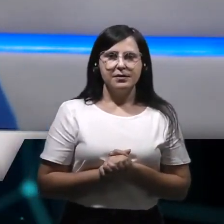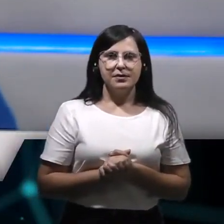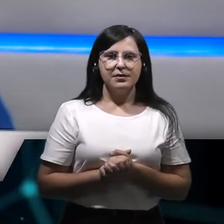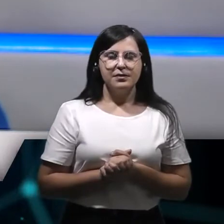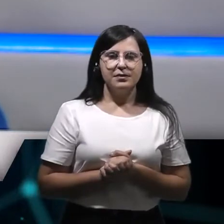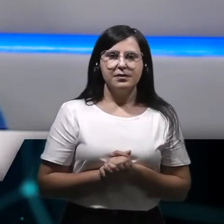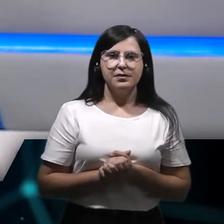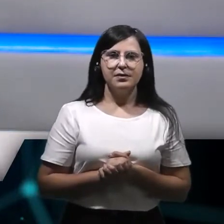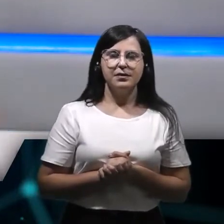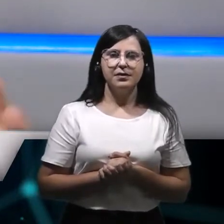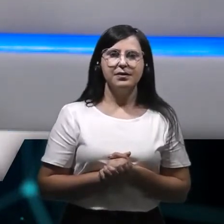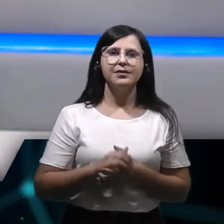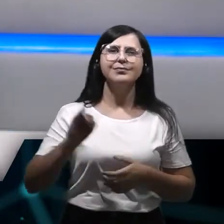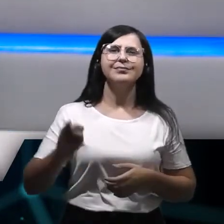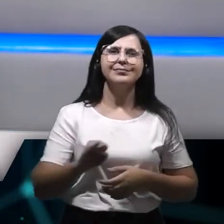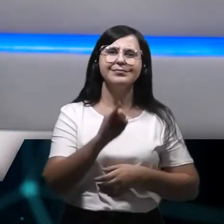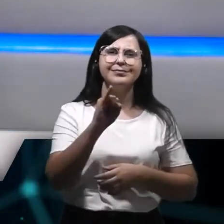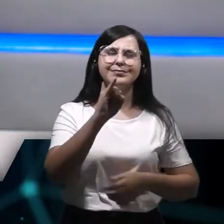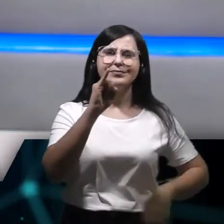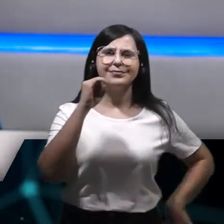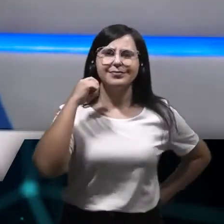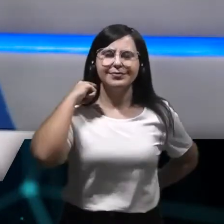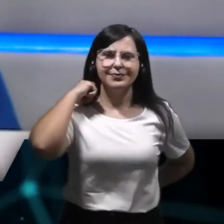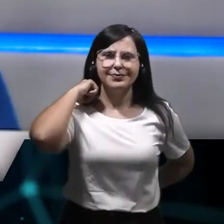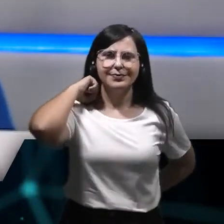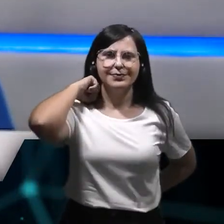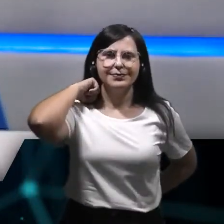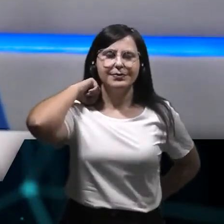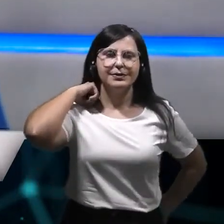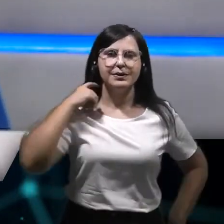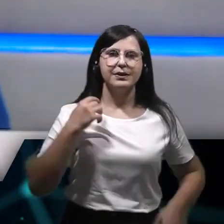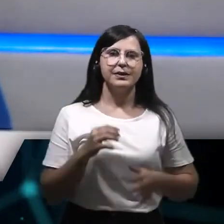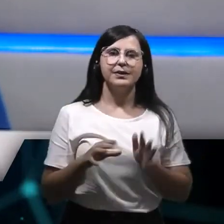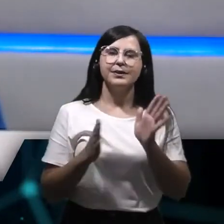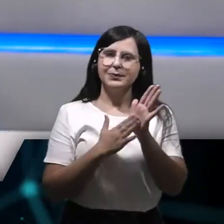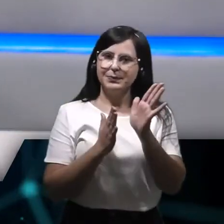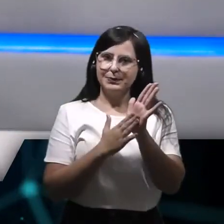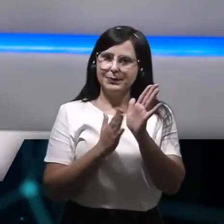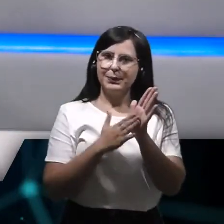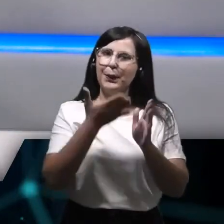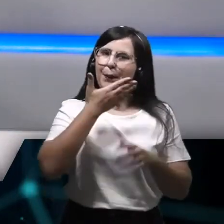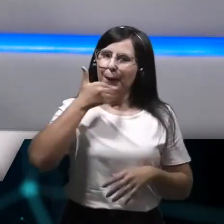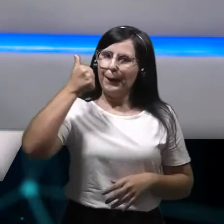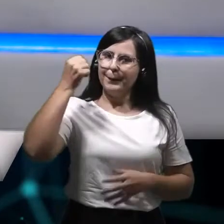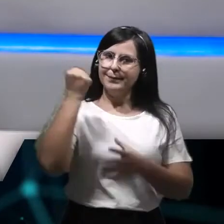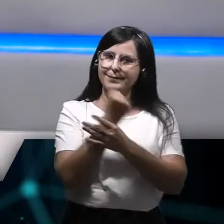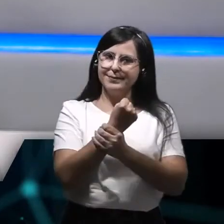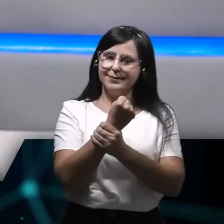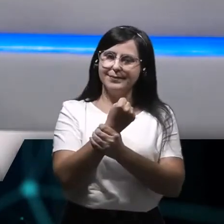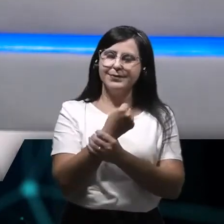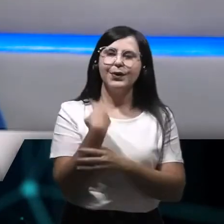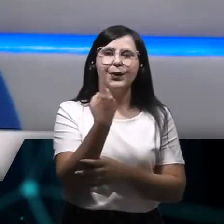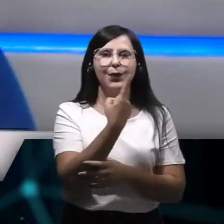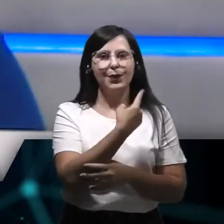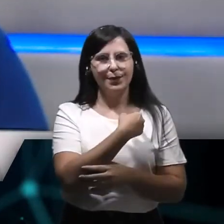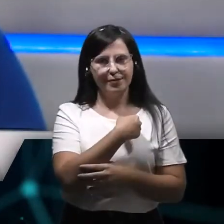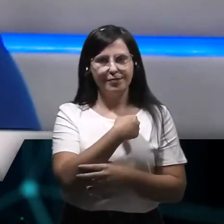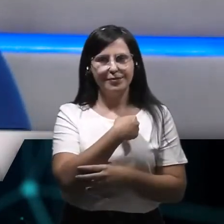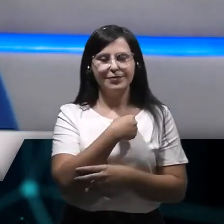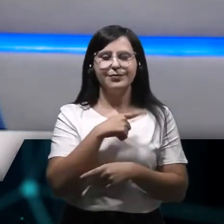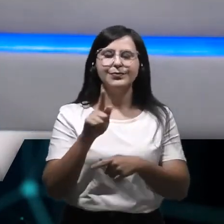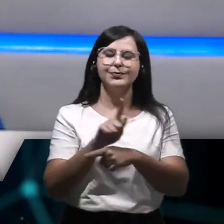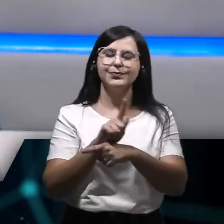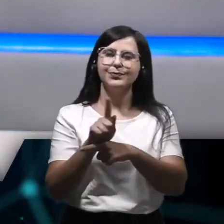O que importante essas propostas que possam melhorar ainda mais a nossa segurança. Hilário, enquanto prefeito no